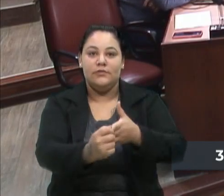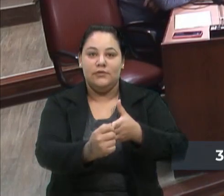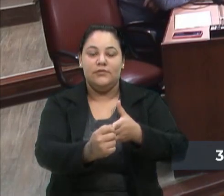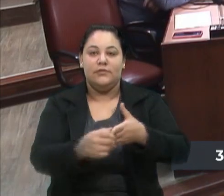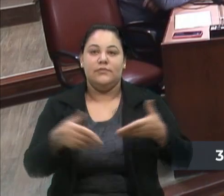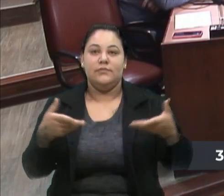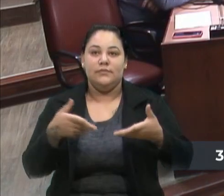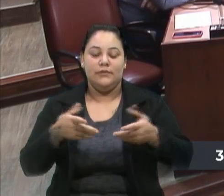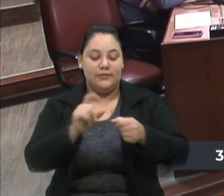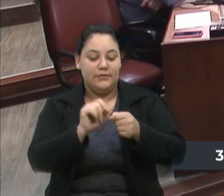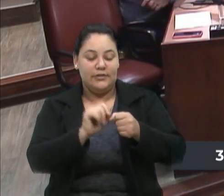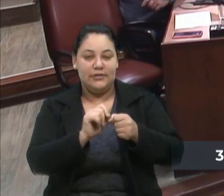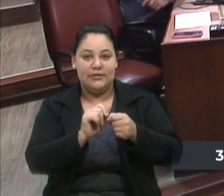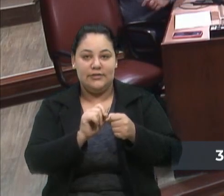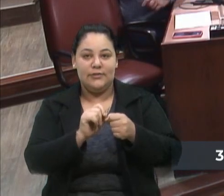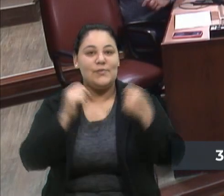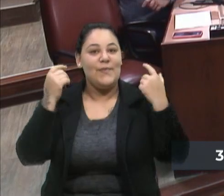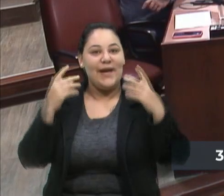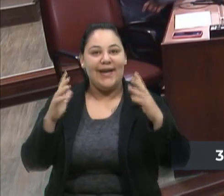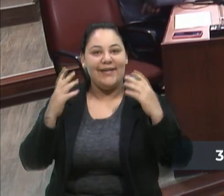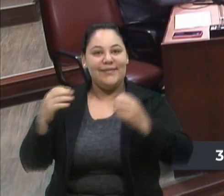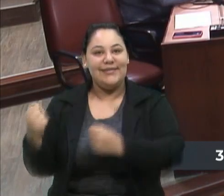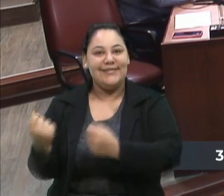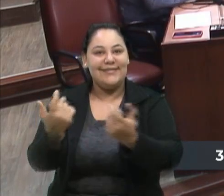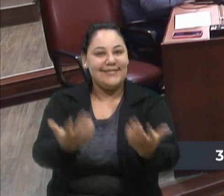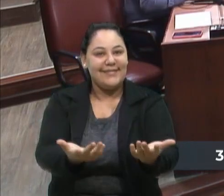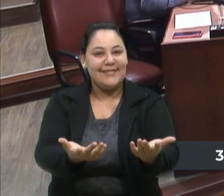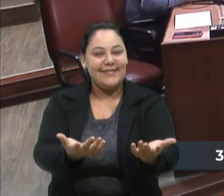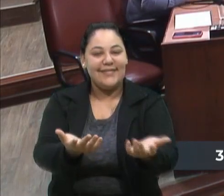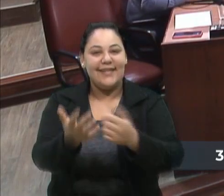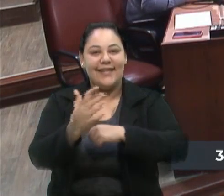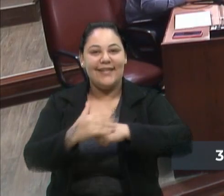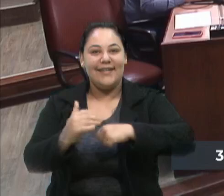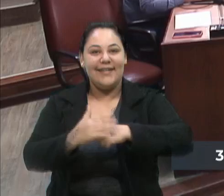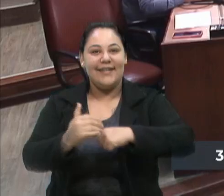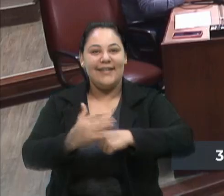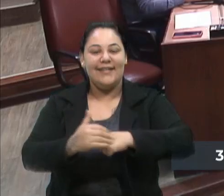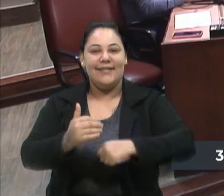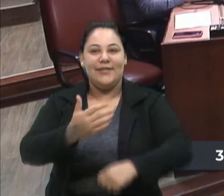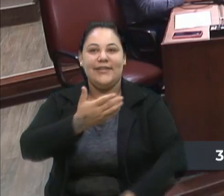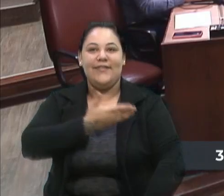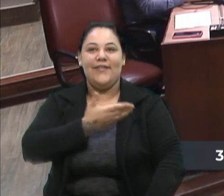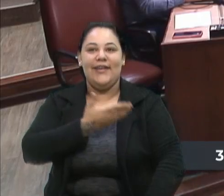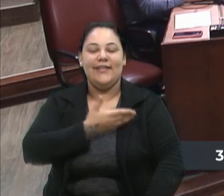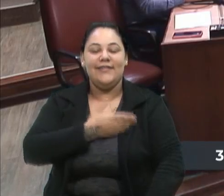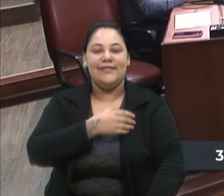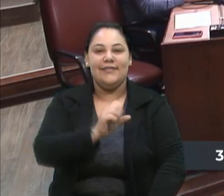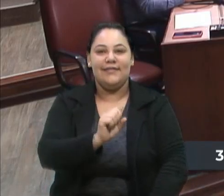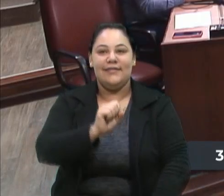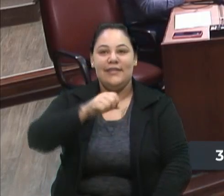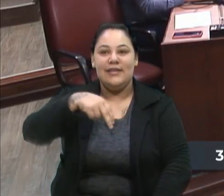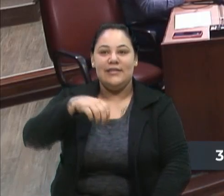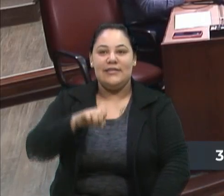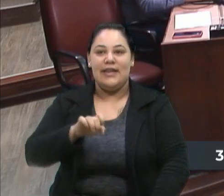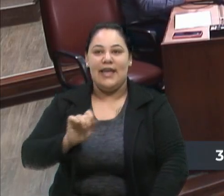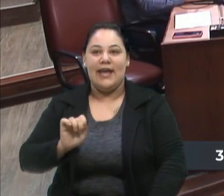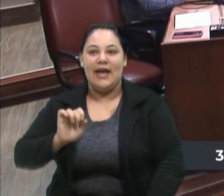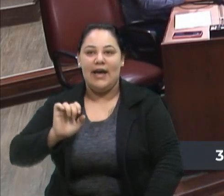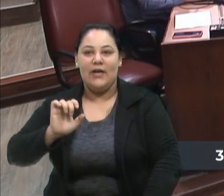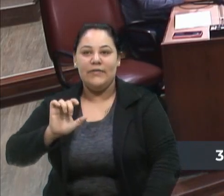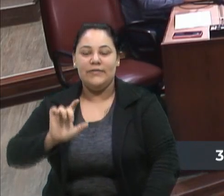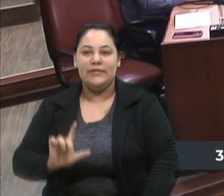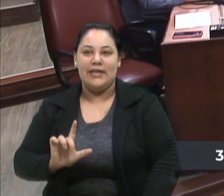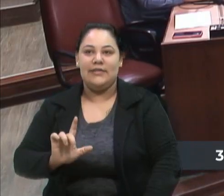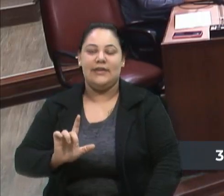de congratulações ao querido amigo senegalês Sheikh Mbacké Gueye, o